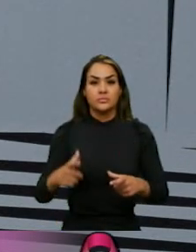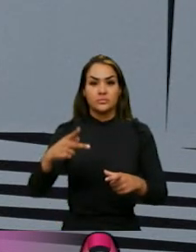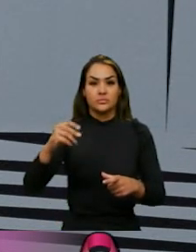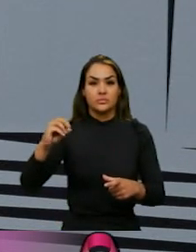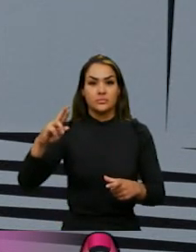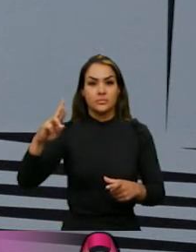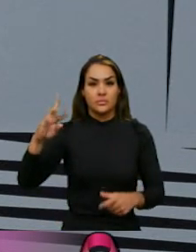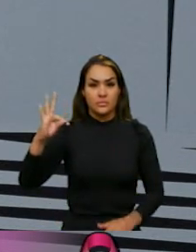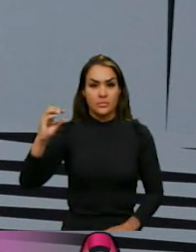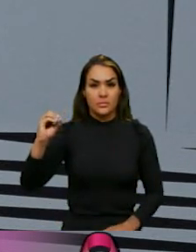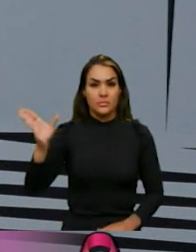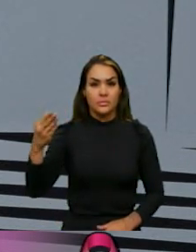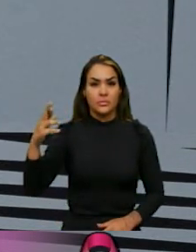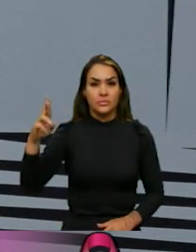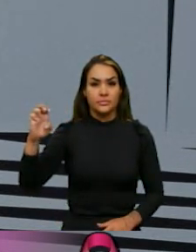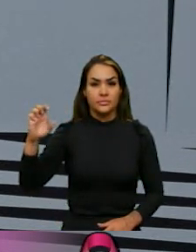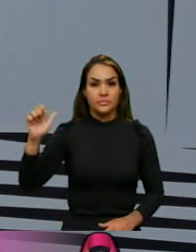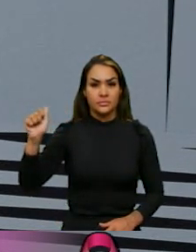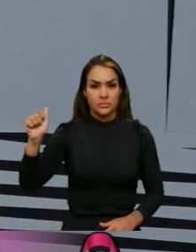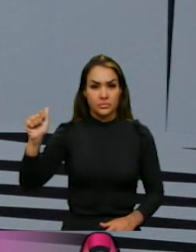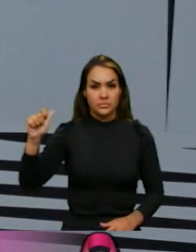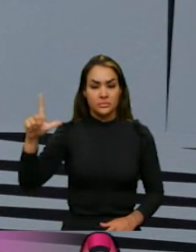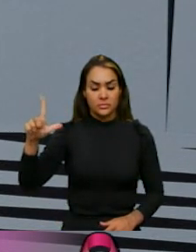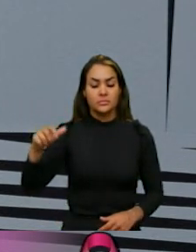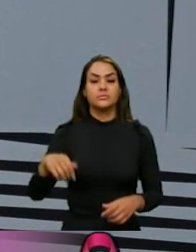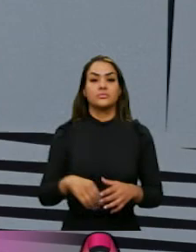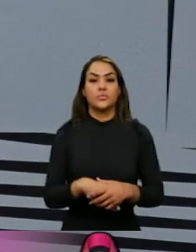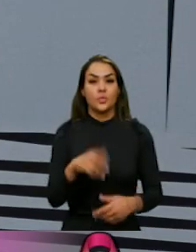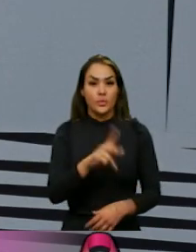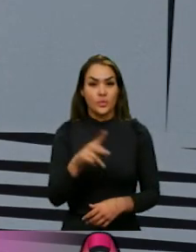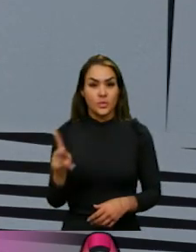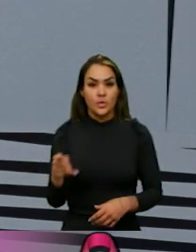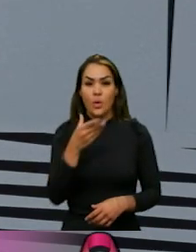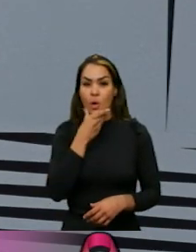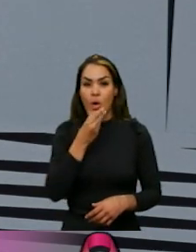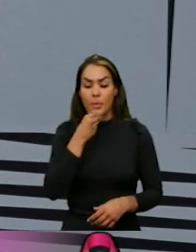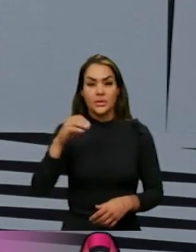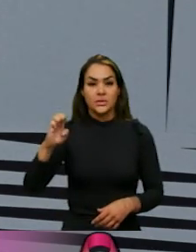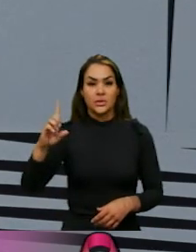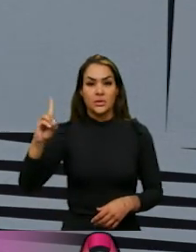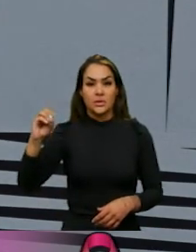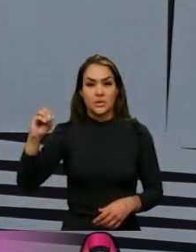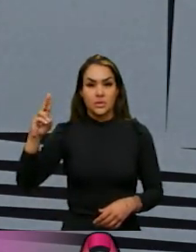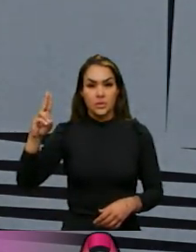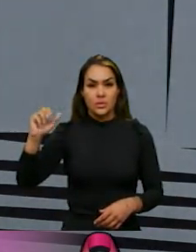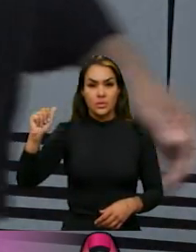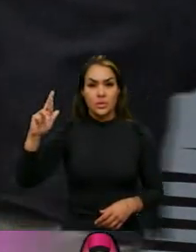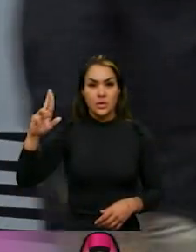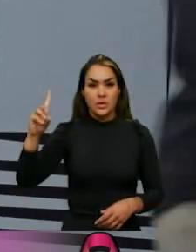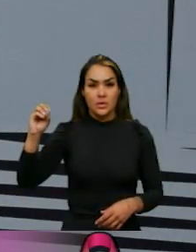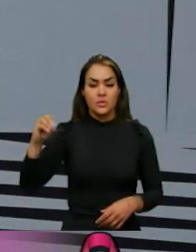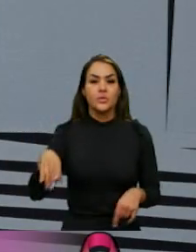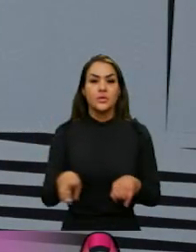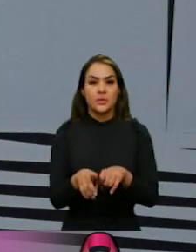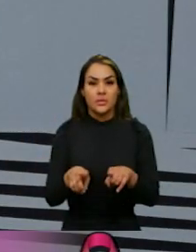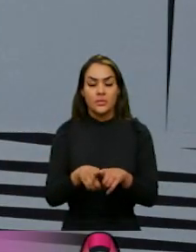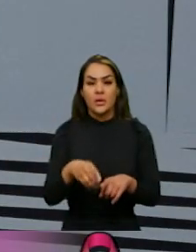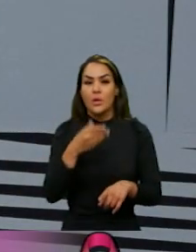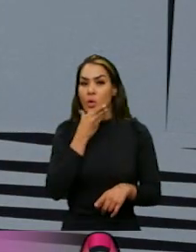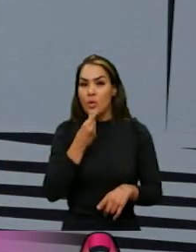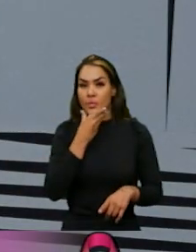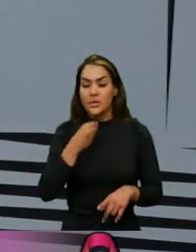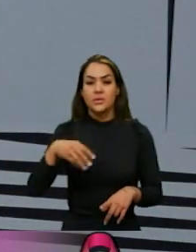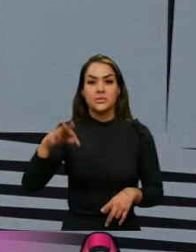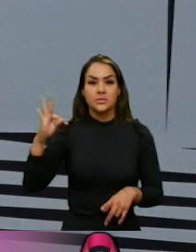pelo professor Eduardo Yushi Ishida, que conta com o apoio do professor Tiago Pereira